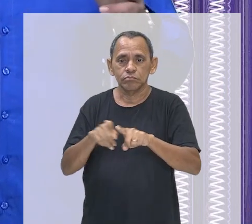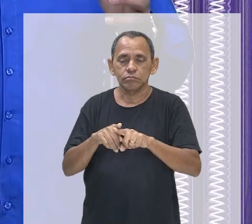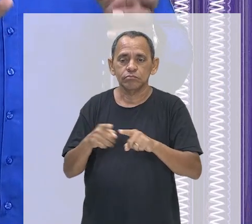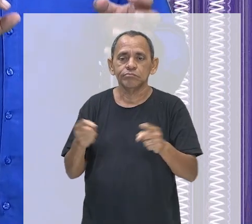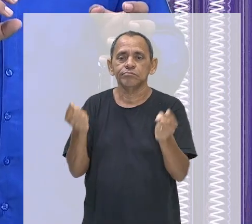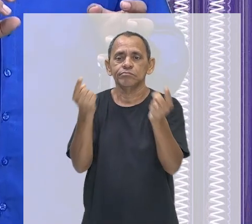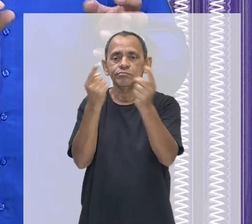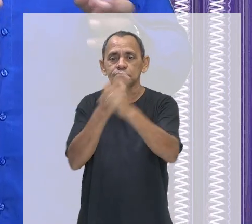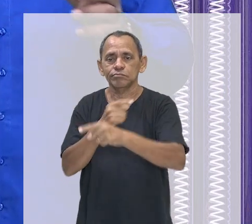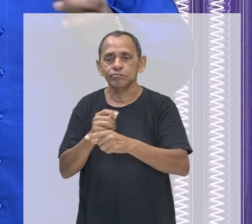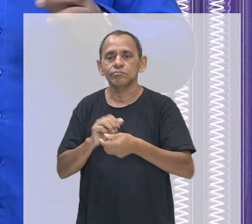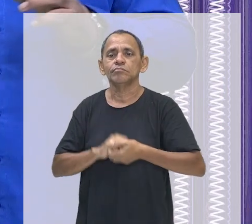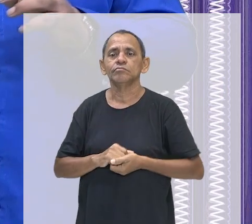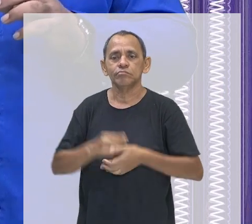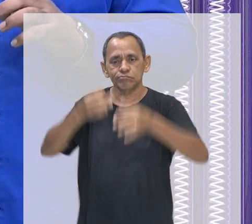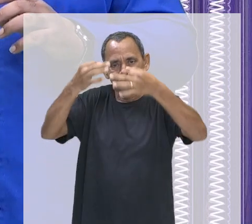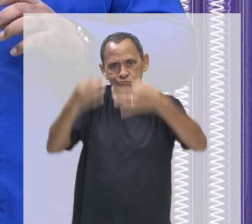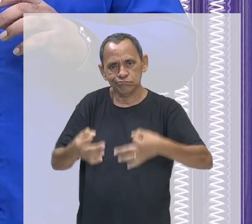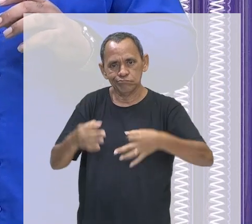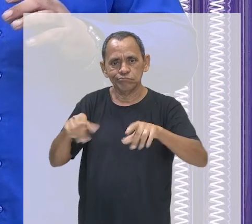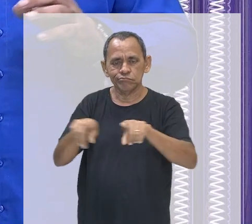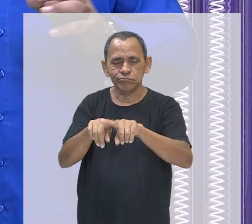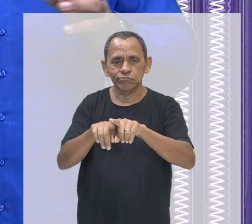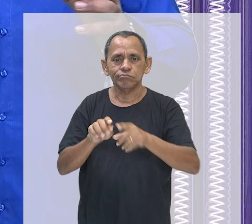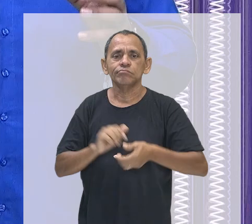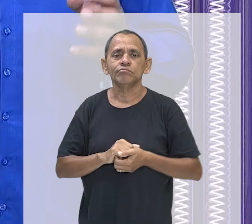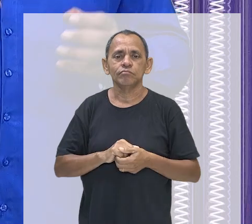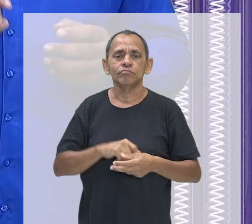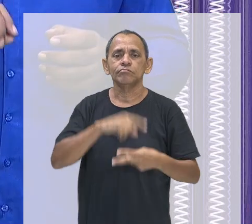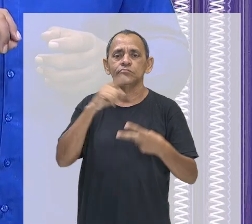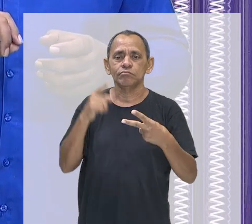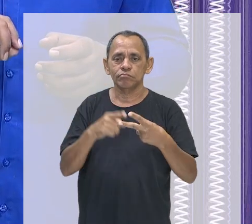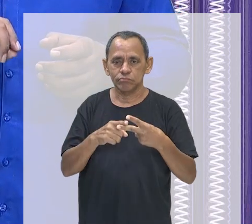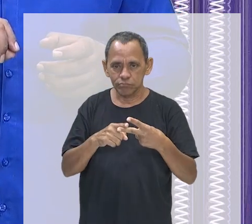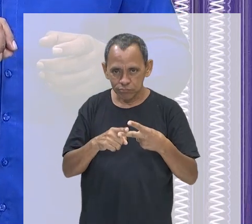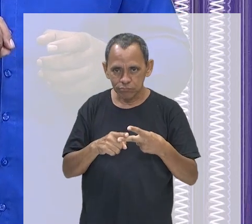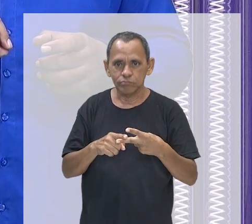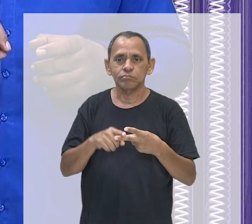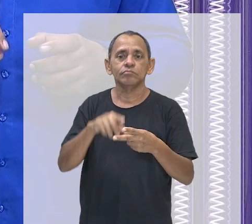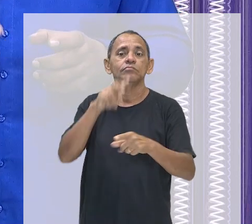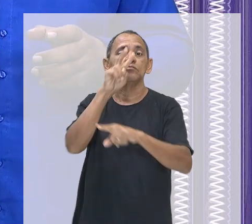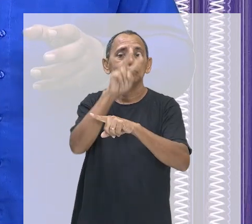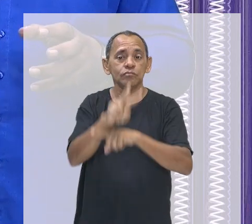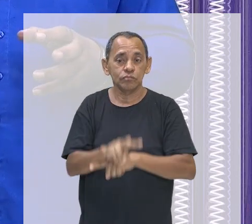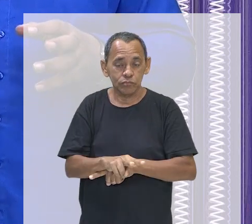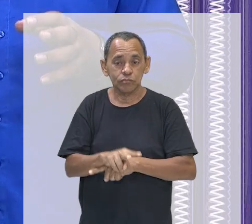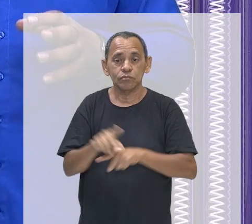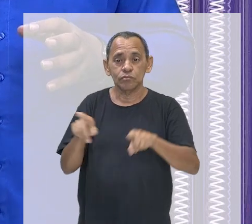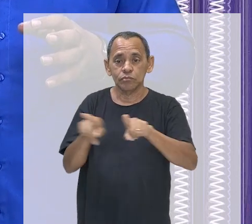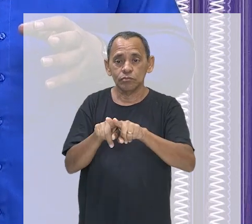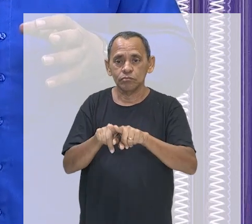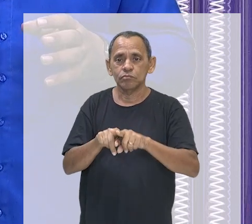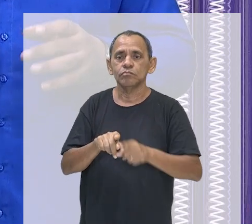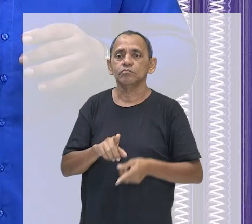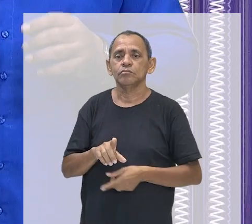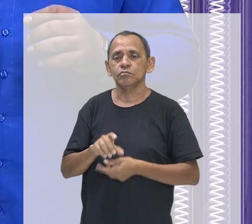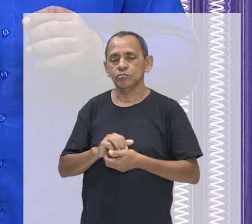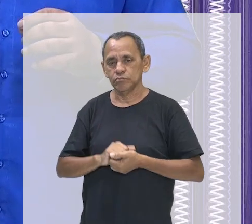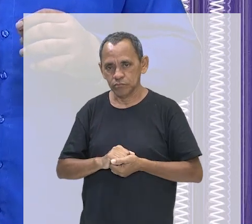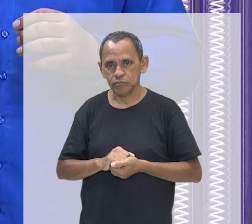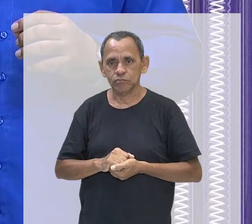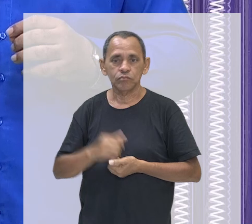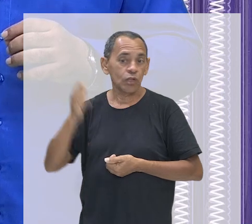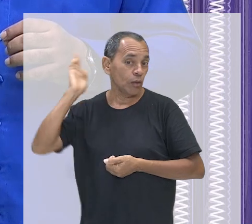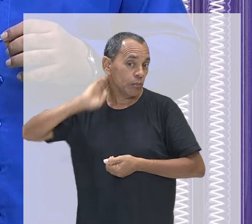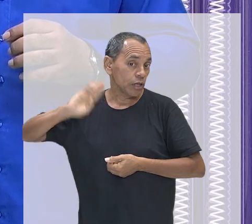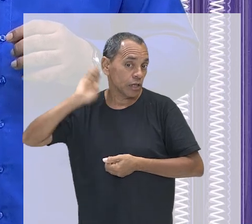honestidade, a indisciplina, que se opõe à disciplina, a preguiça, a preguiça, né? Que